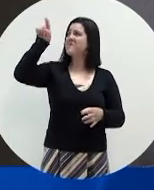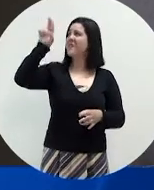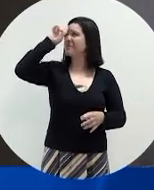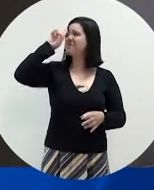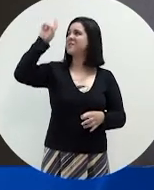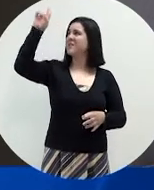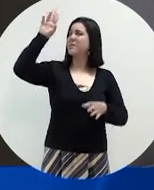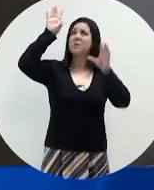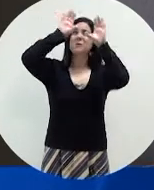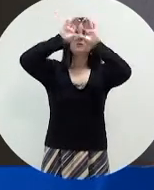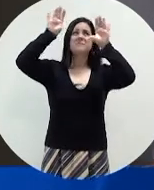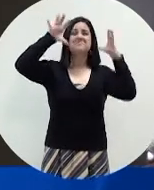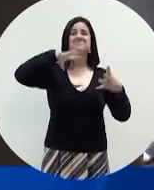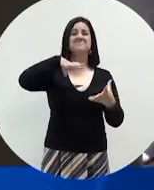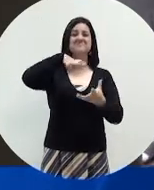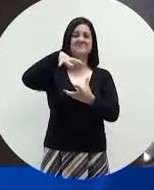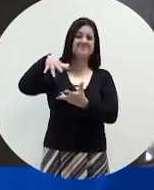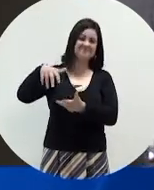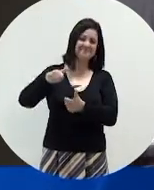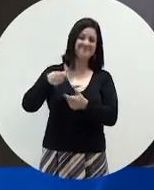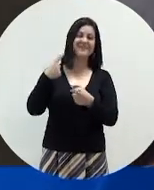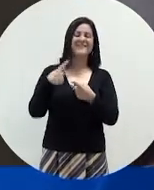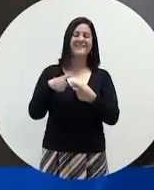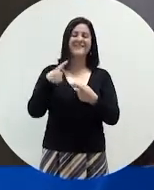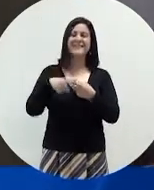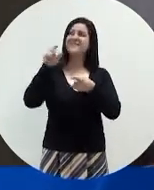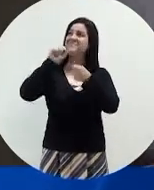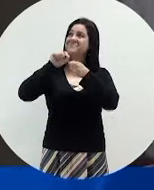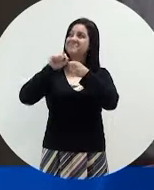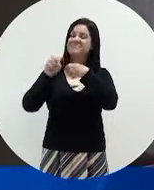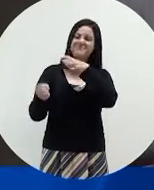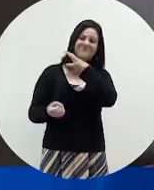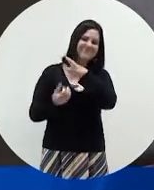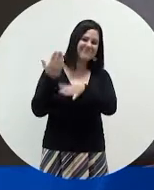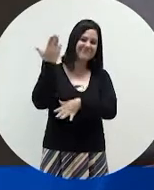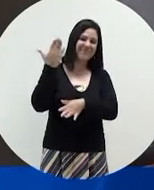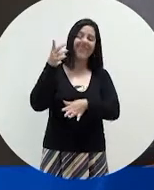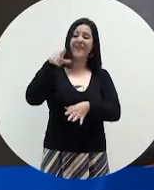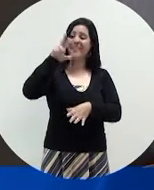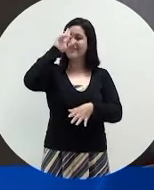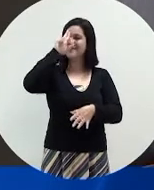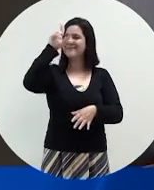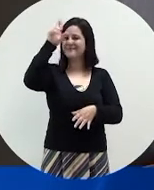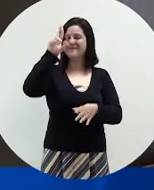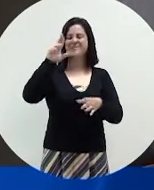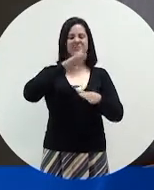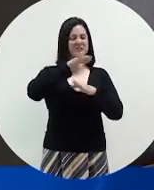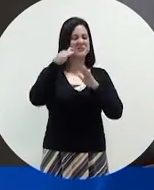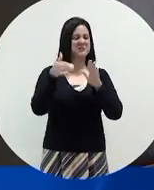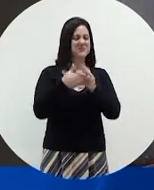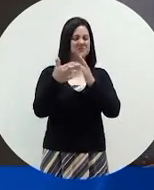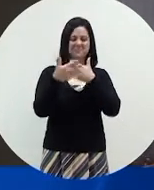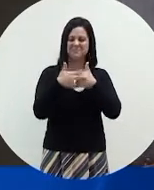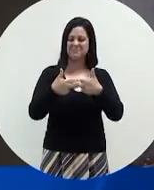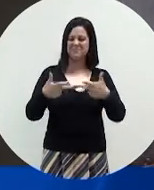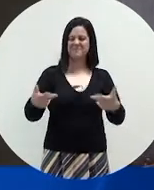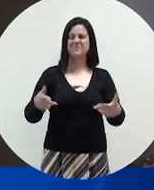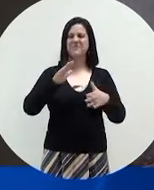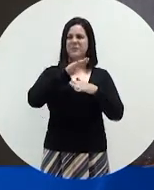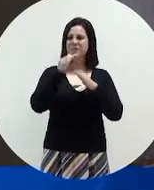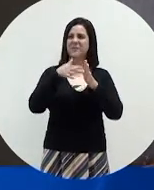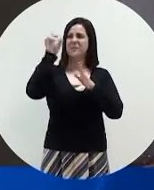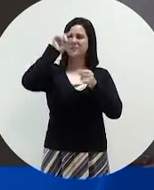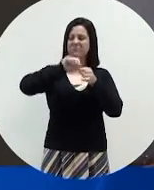E parece um argumento tolo esse que eu vou falar, né? Por que Ele é o Senhor? Porque Ele é, acabou. Verso 24 diz